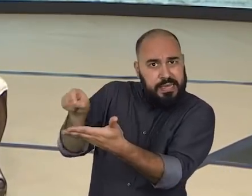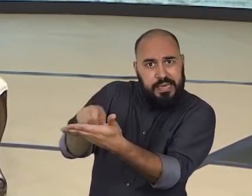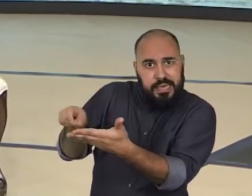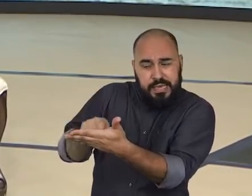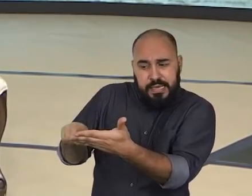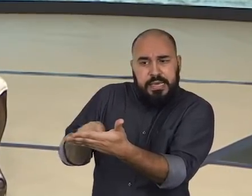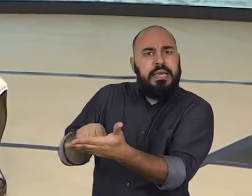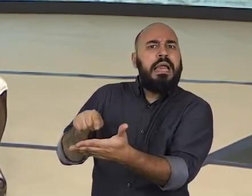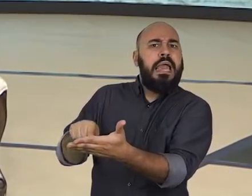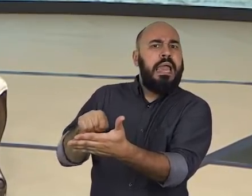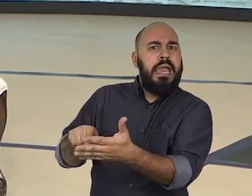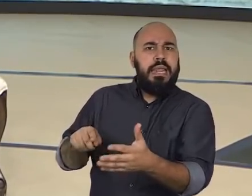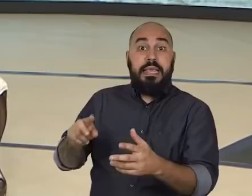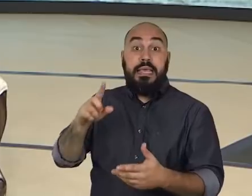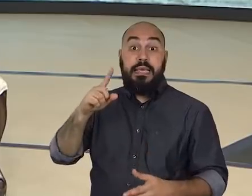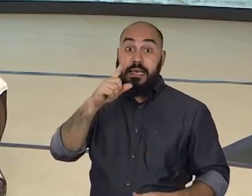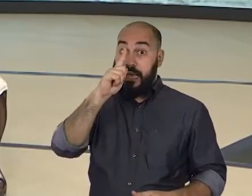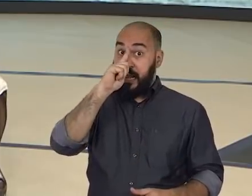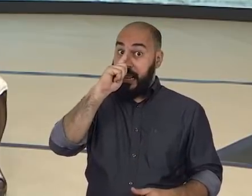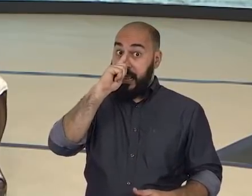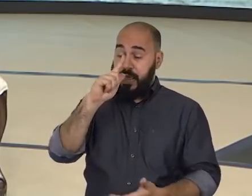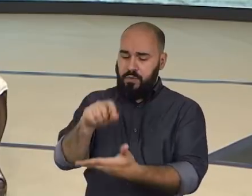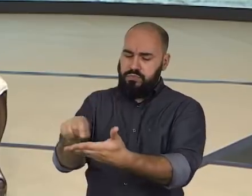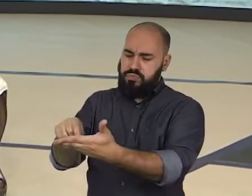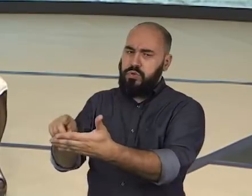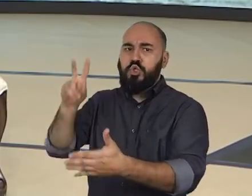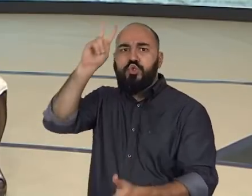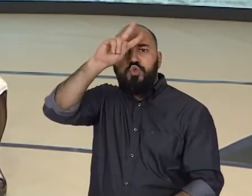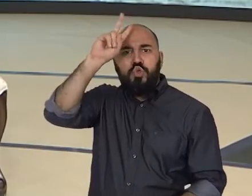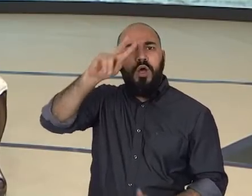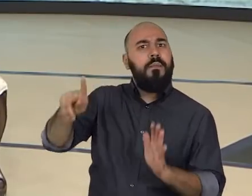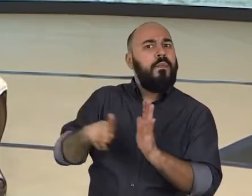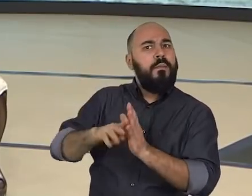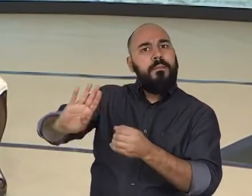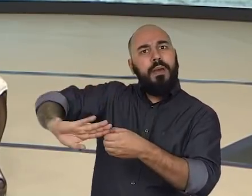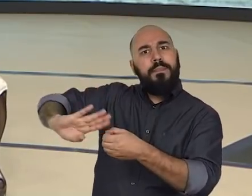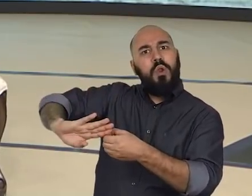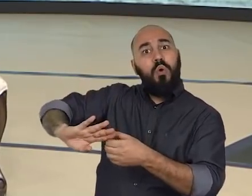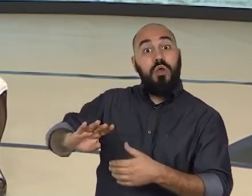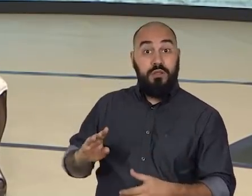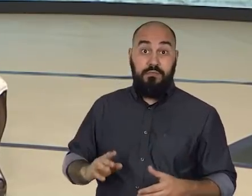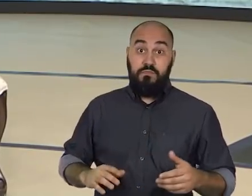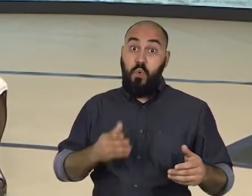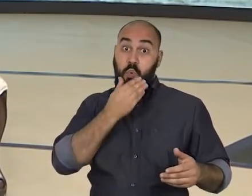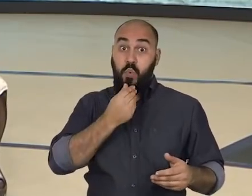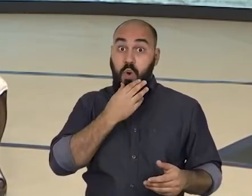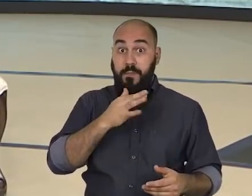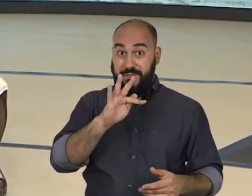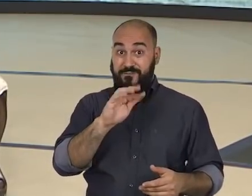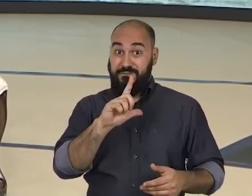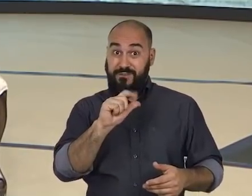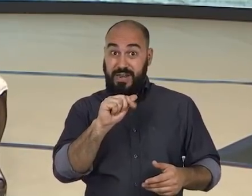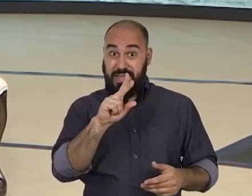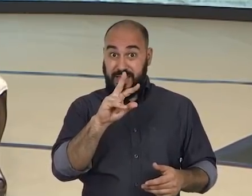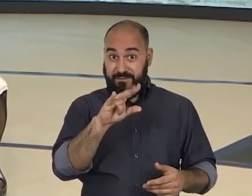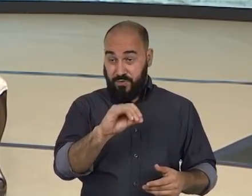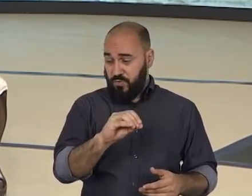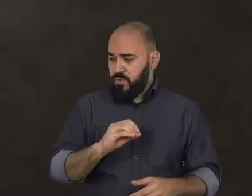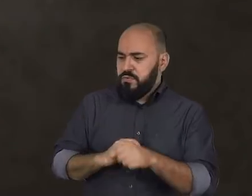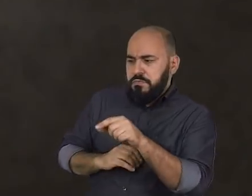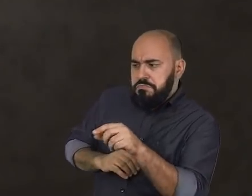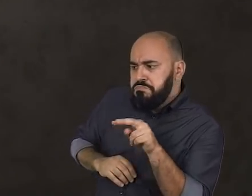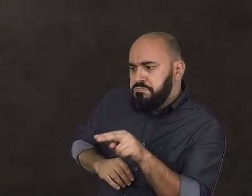havia escrito em língua grega uma história da Babilônia. E, de acordo com Flávio Joséfo, Berosso escreveu o